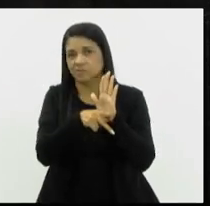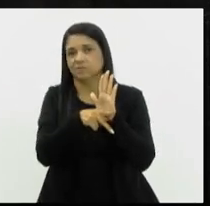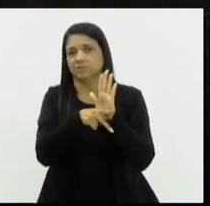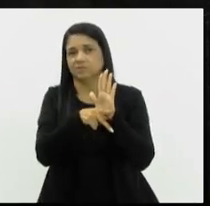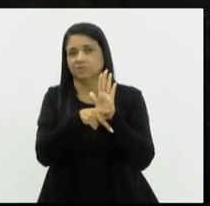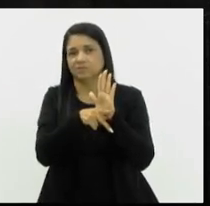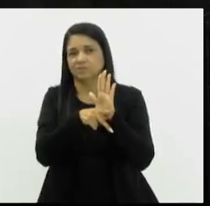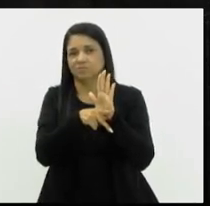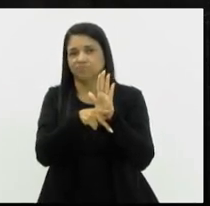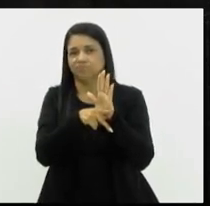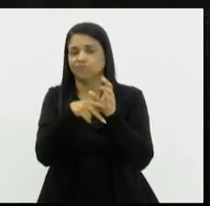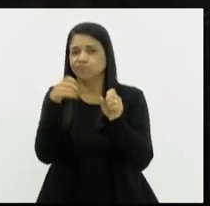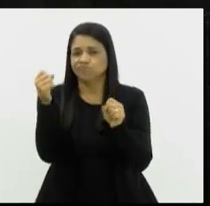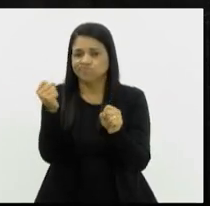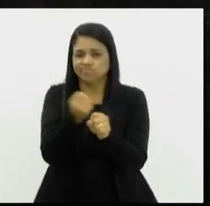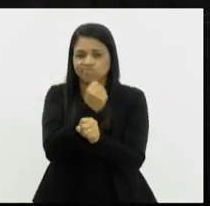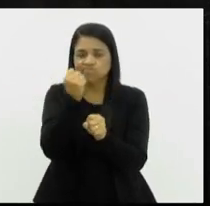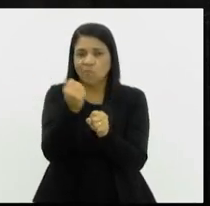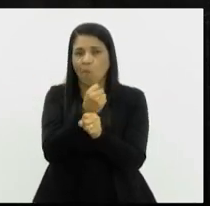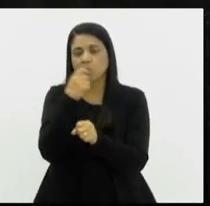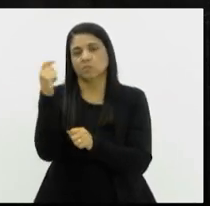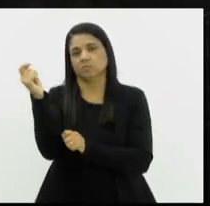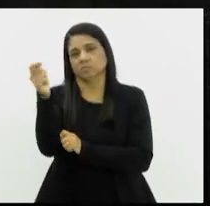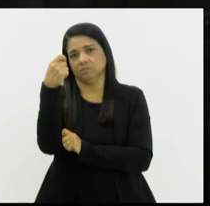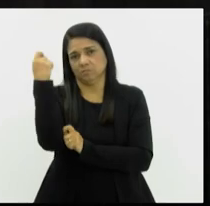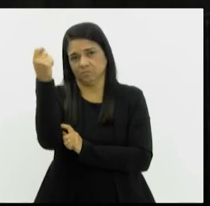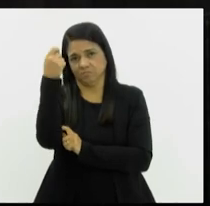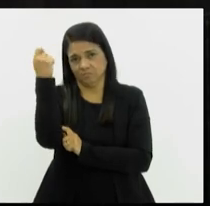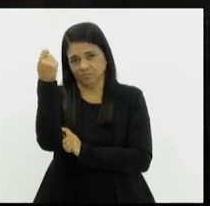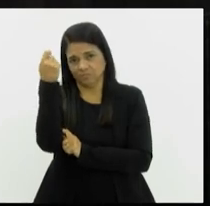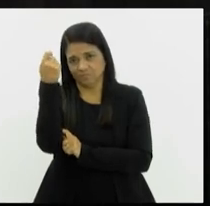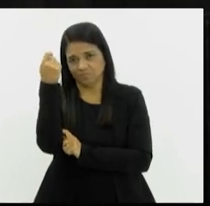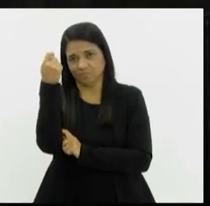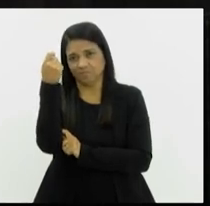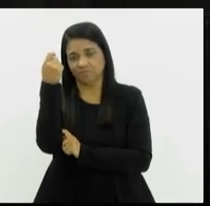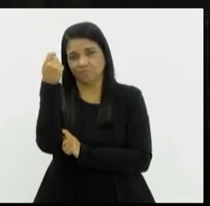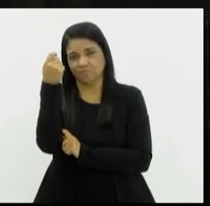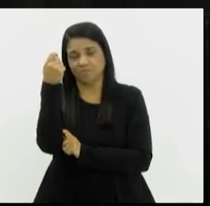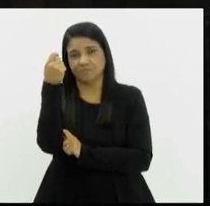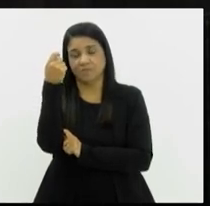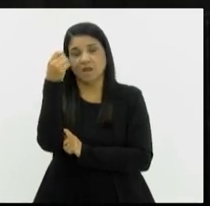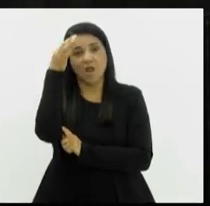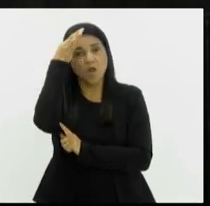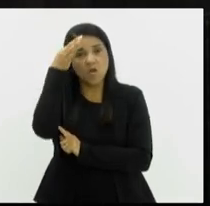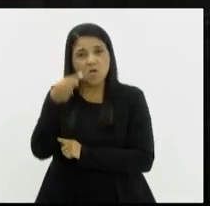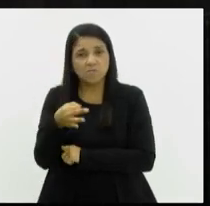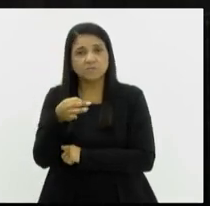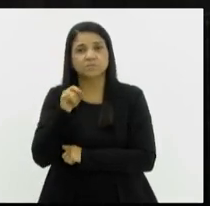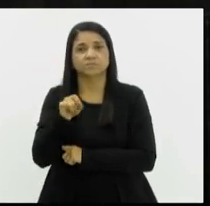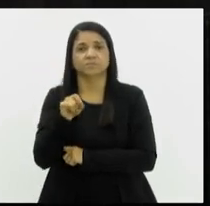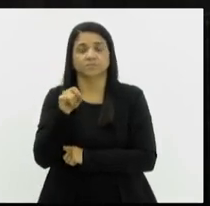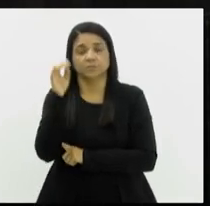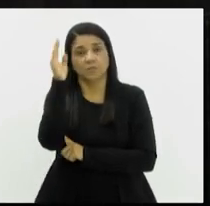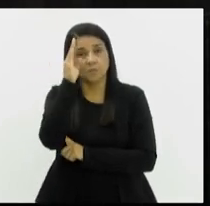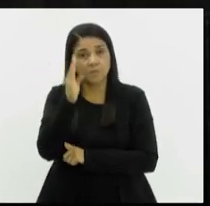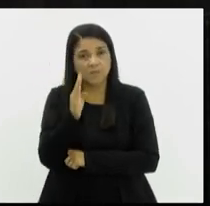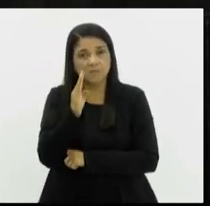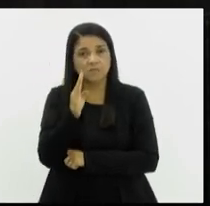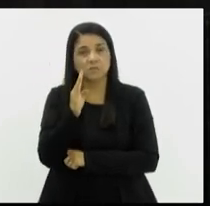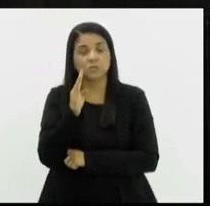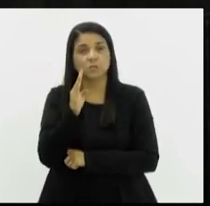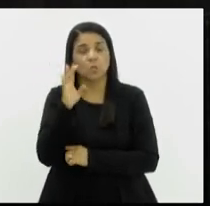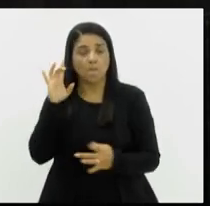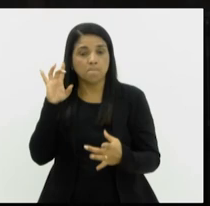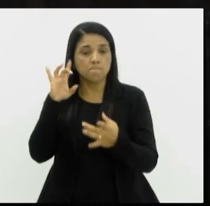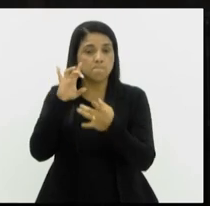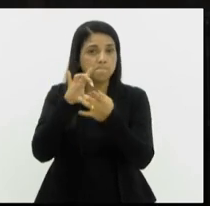de reconstrução do Rio Grande do Sul, na compreensão que o Brasil hoje é Rio Grande do Sul e